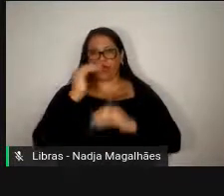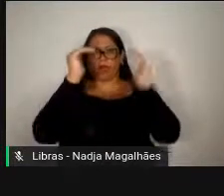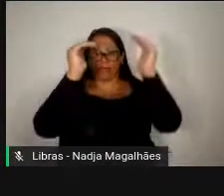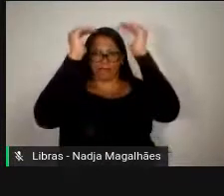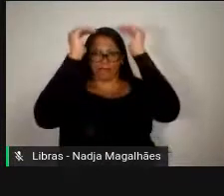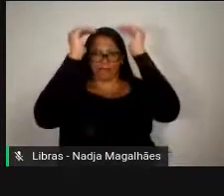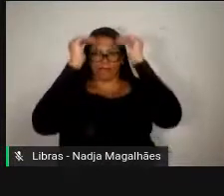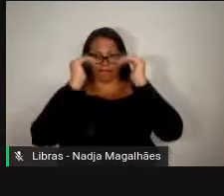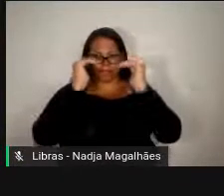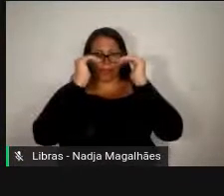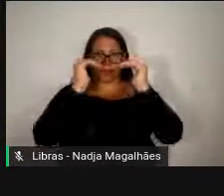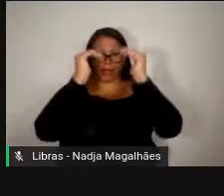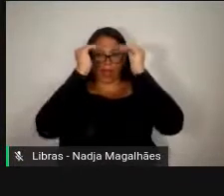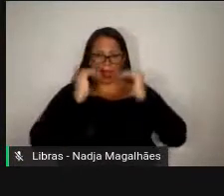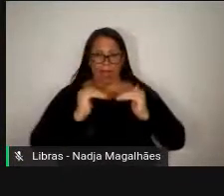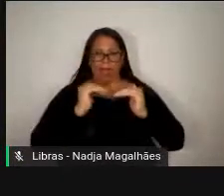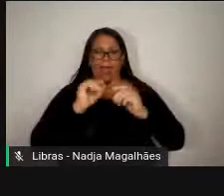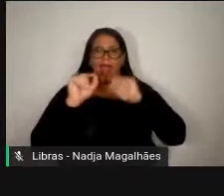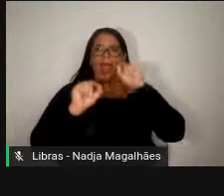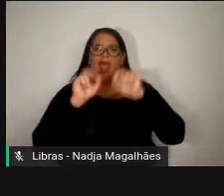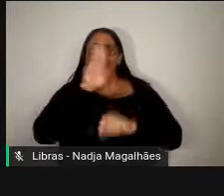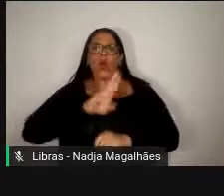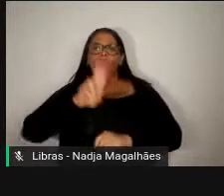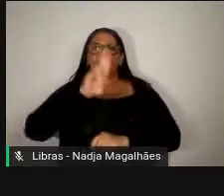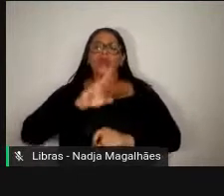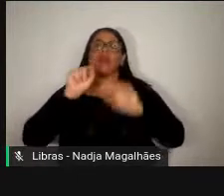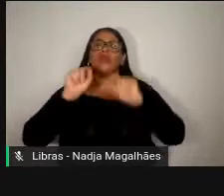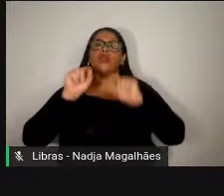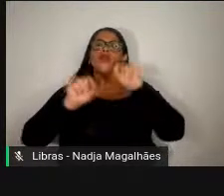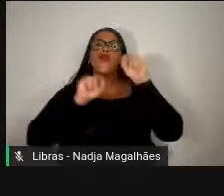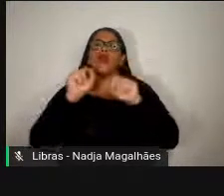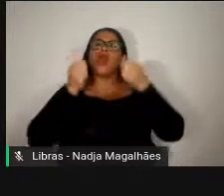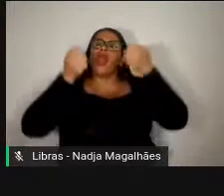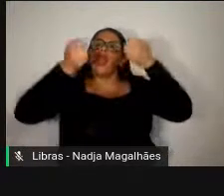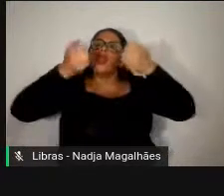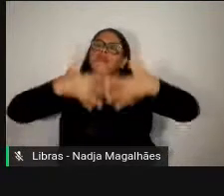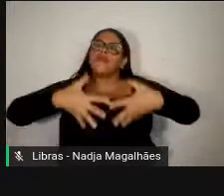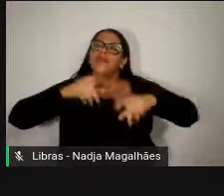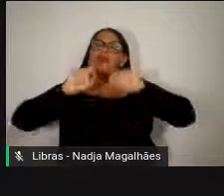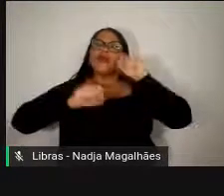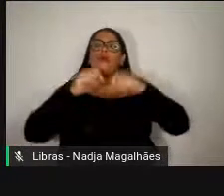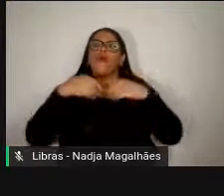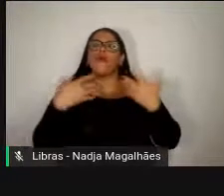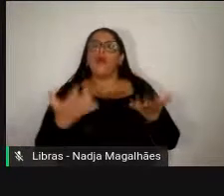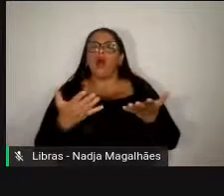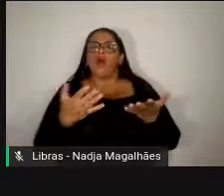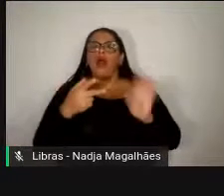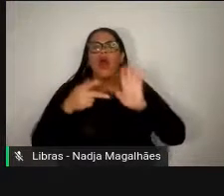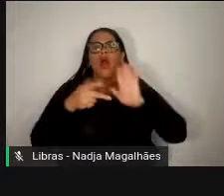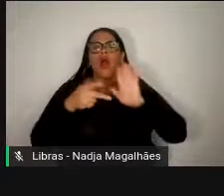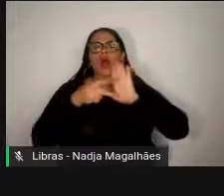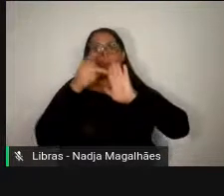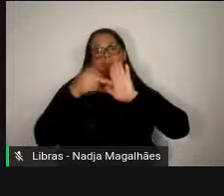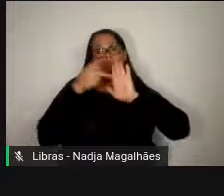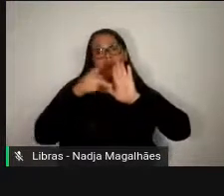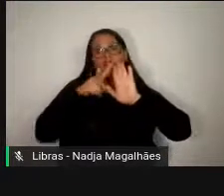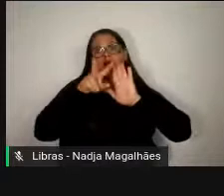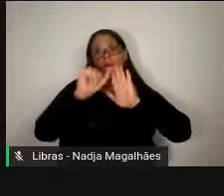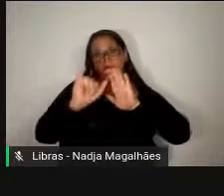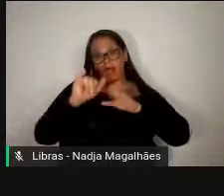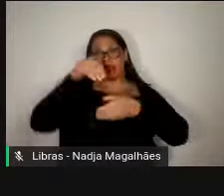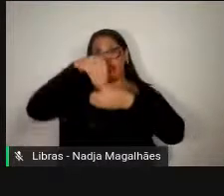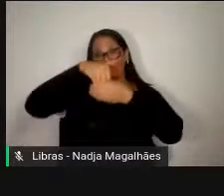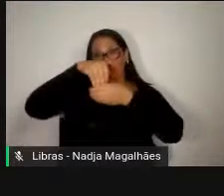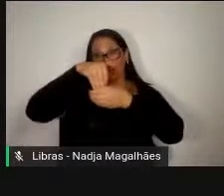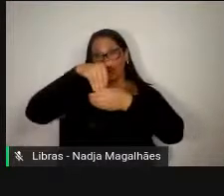ali. E no outro é durante uma votação mesmo, ele explica qual é o projeto que está sendo votado